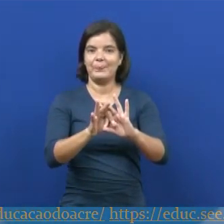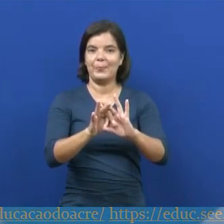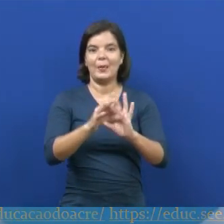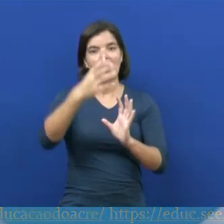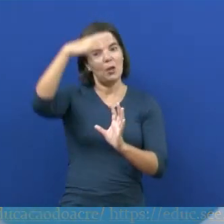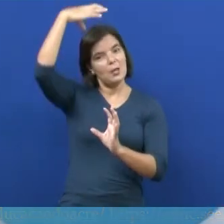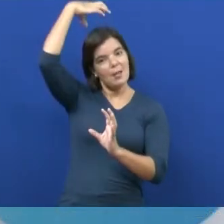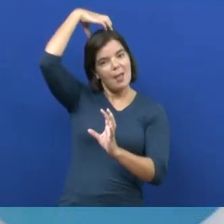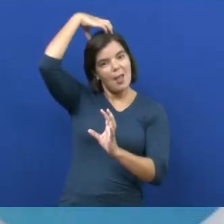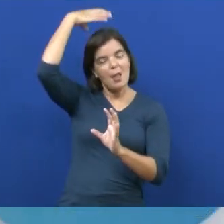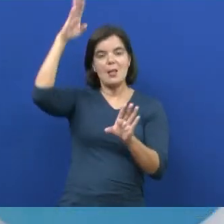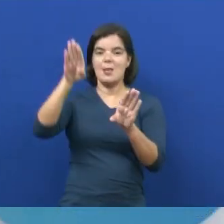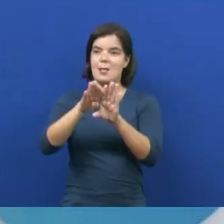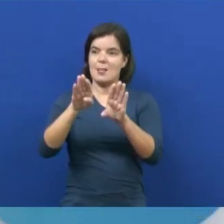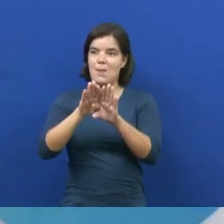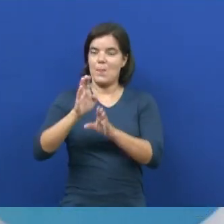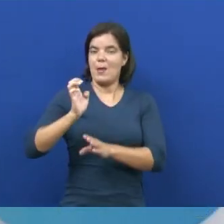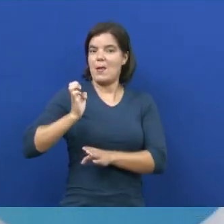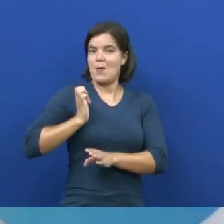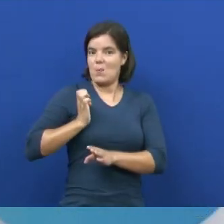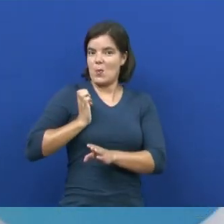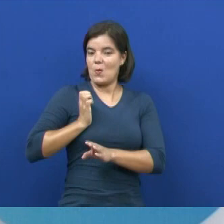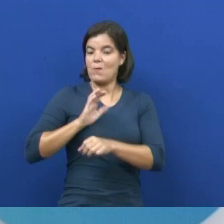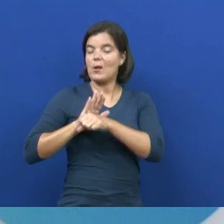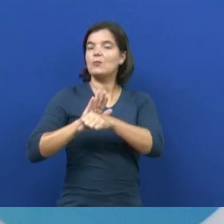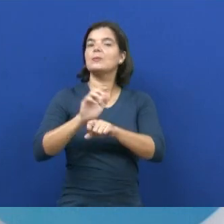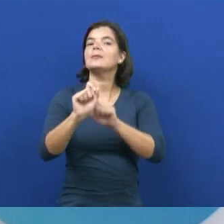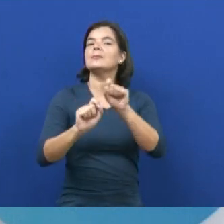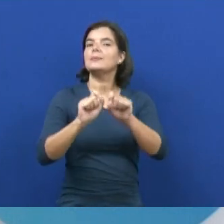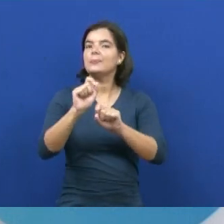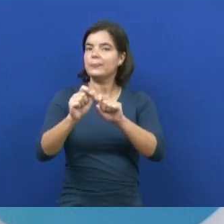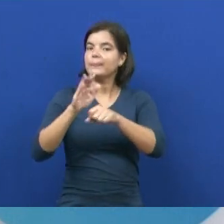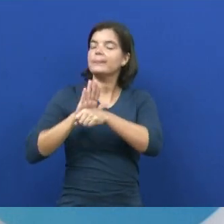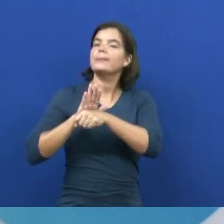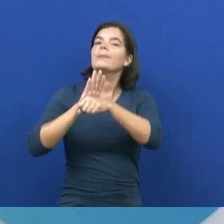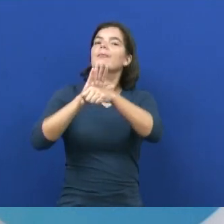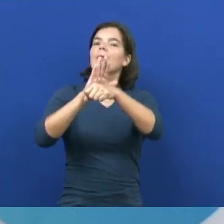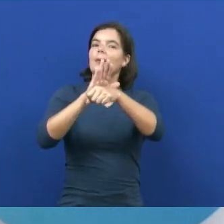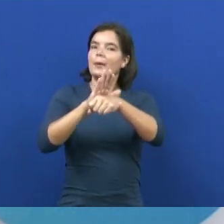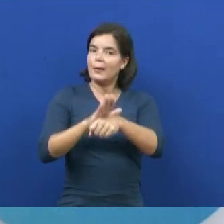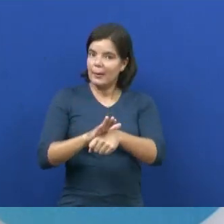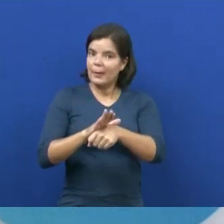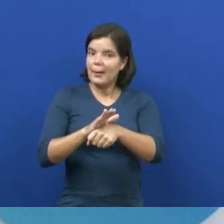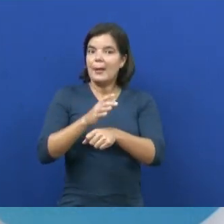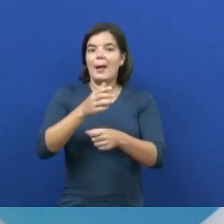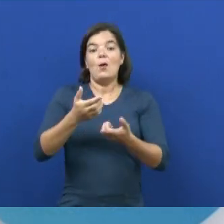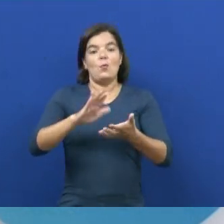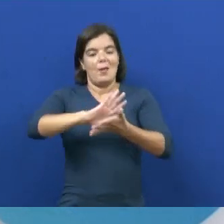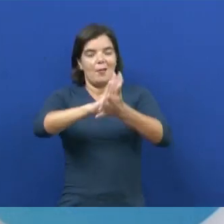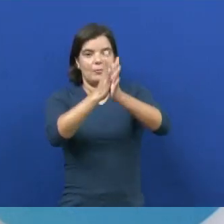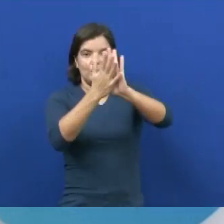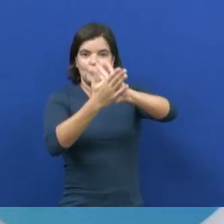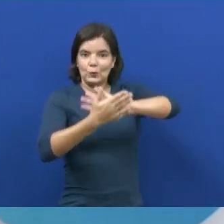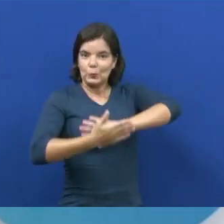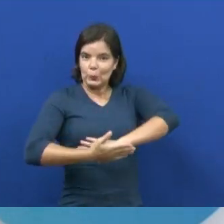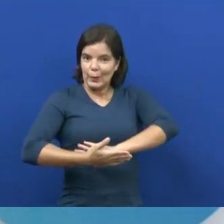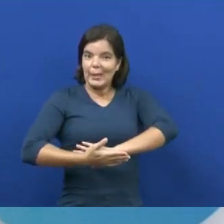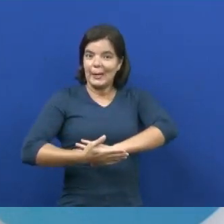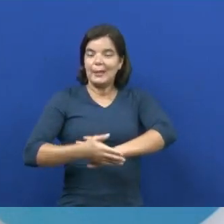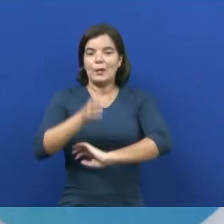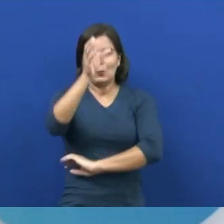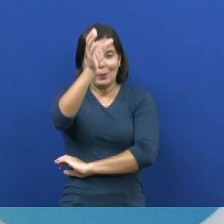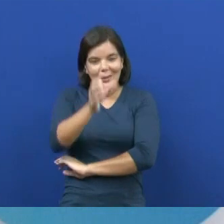entre rei e burguesia vai favorecer o quê? Favorecer, né, a queda do clero